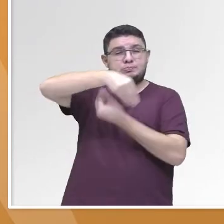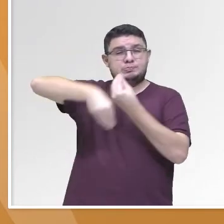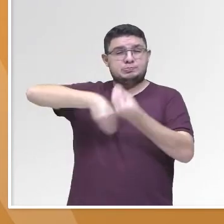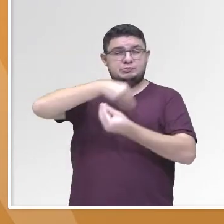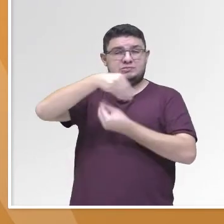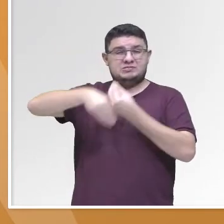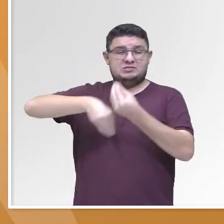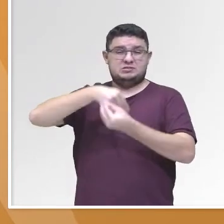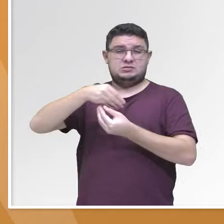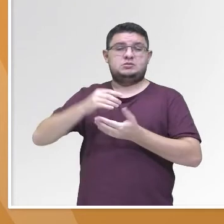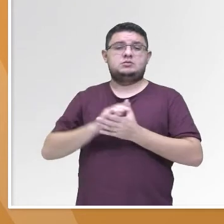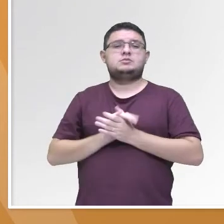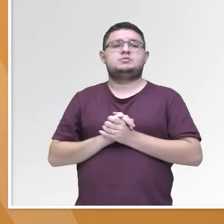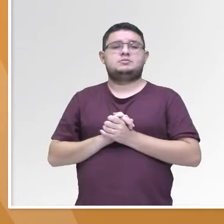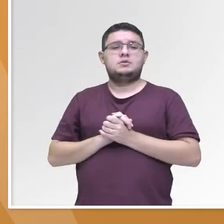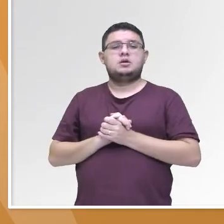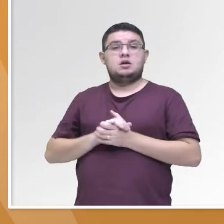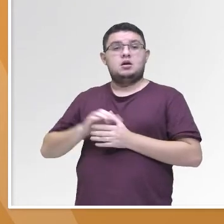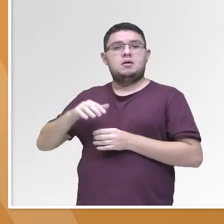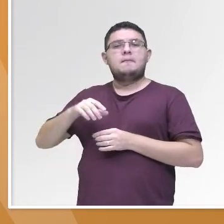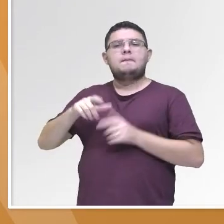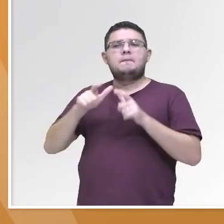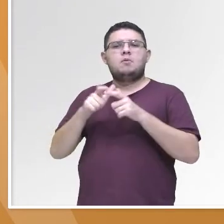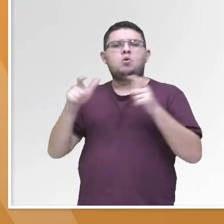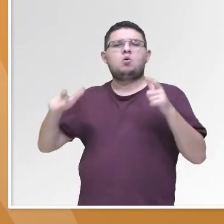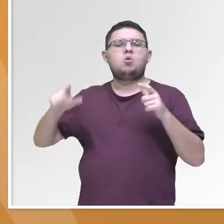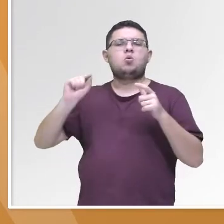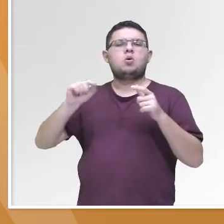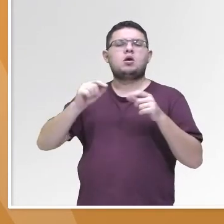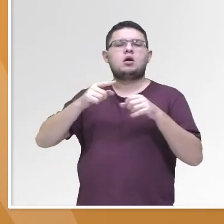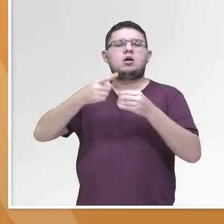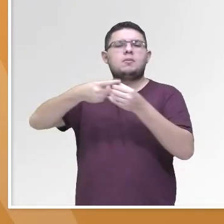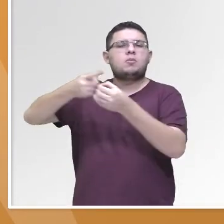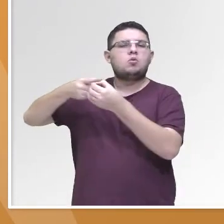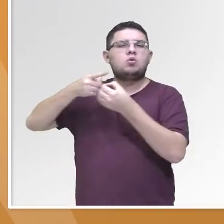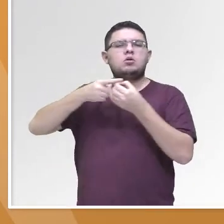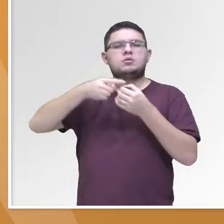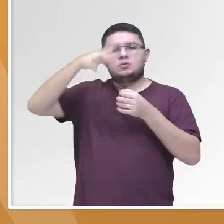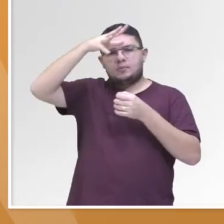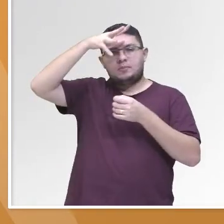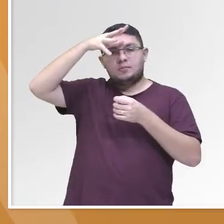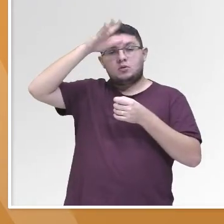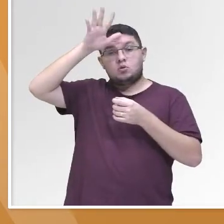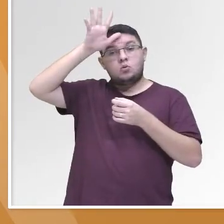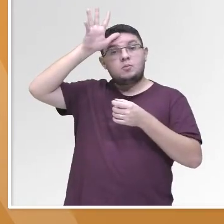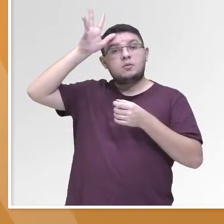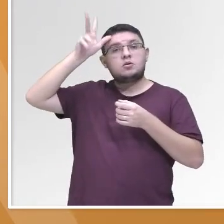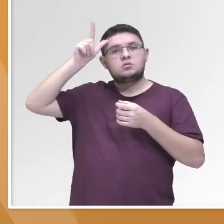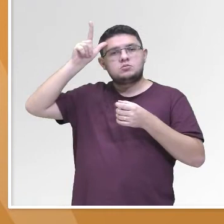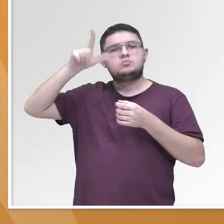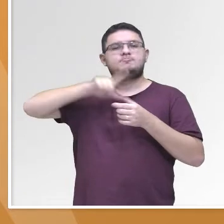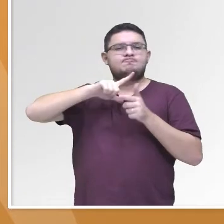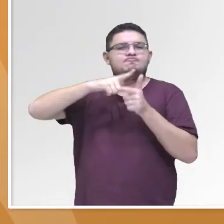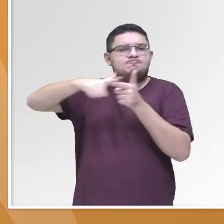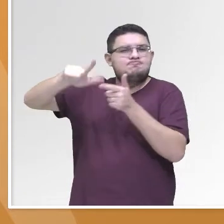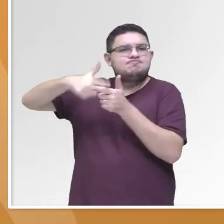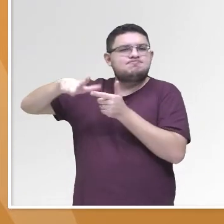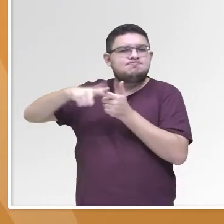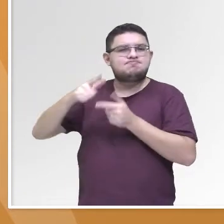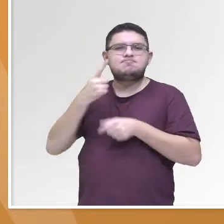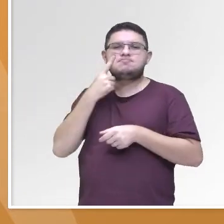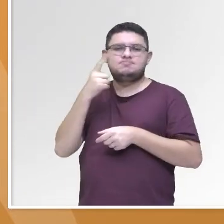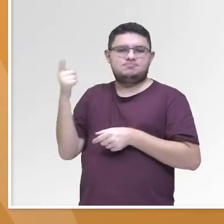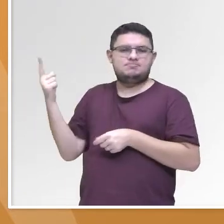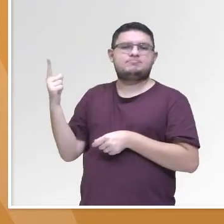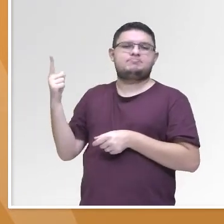do Amazonas, né? Muitos municípios que a prefeitura não construiu ali um aterro sanitário, um